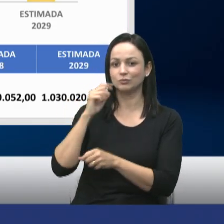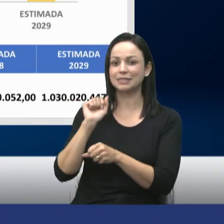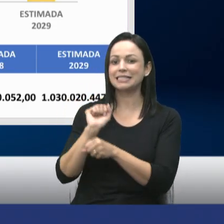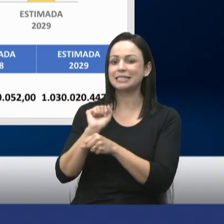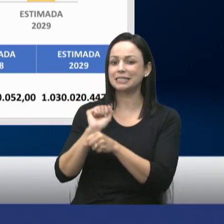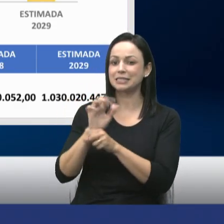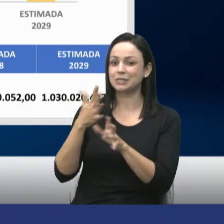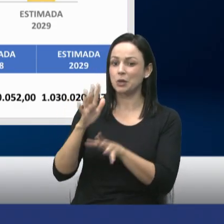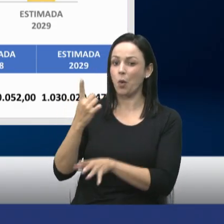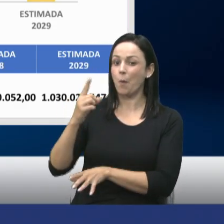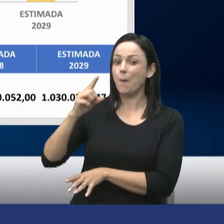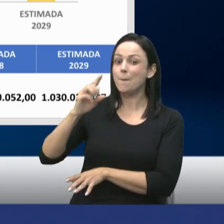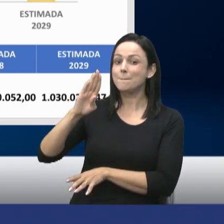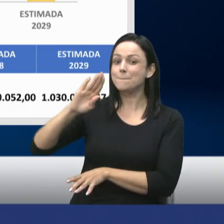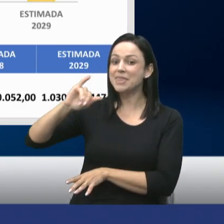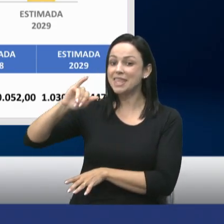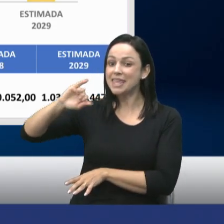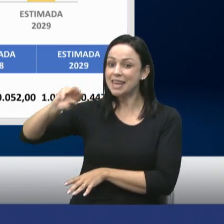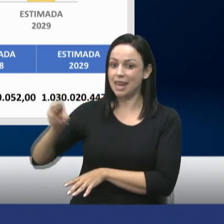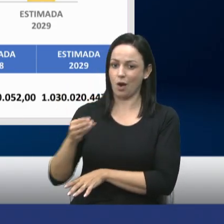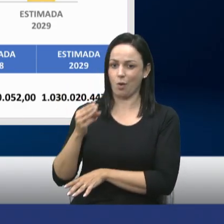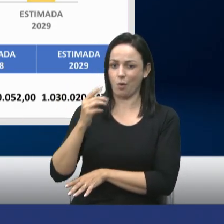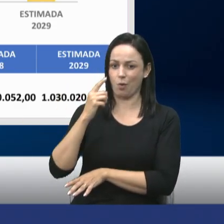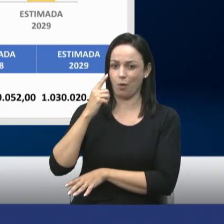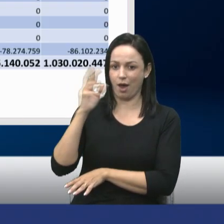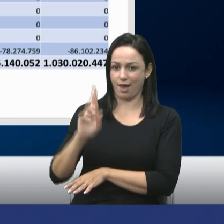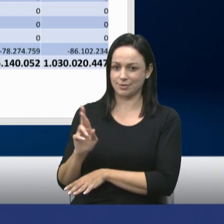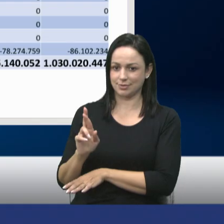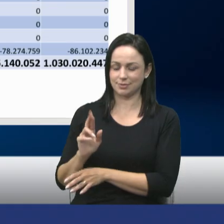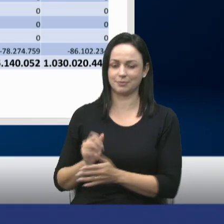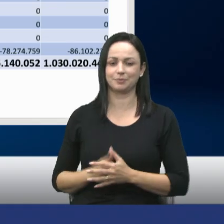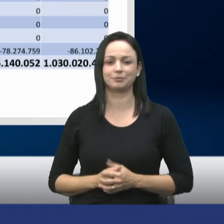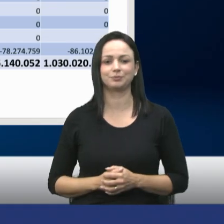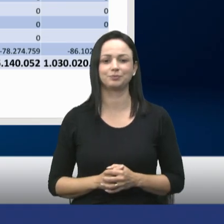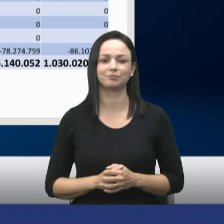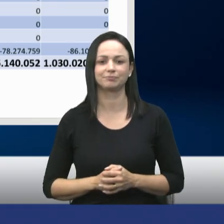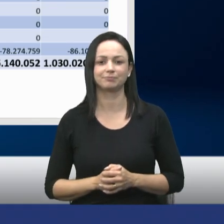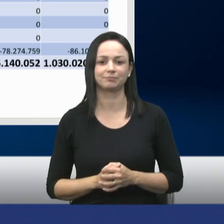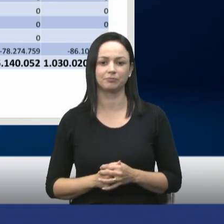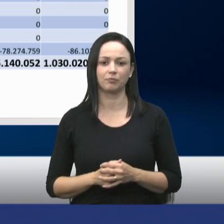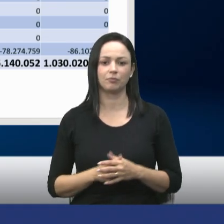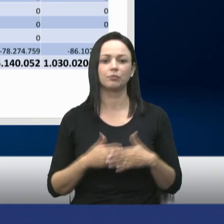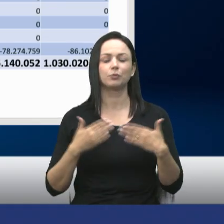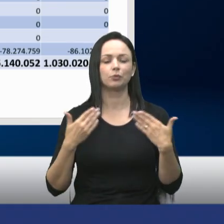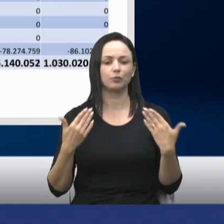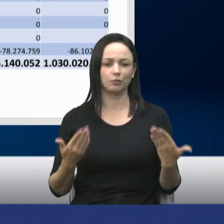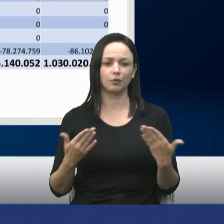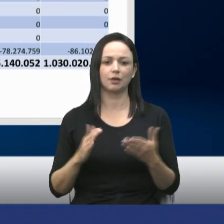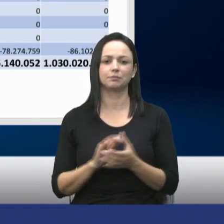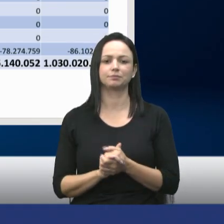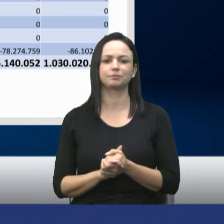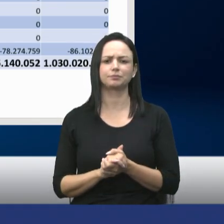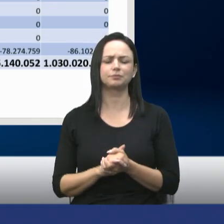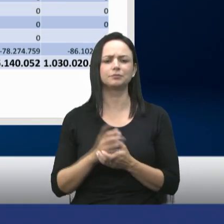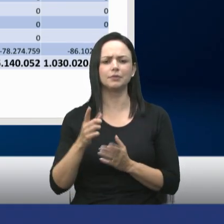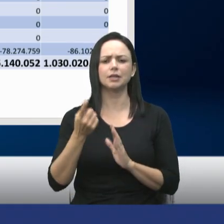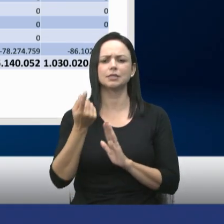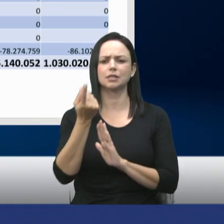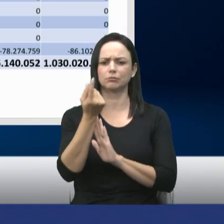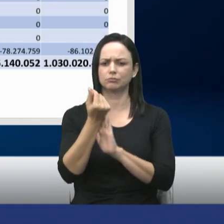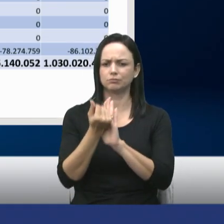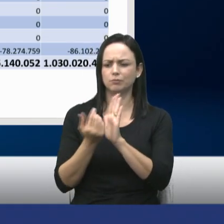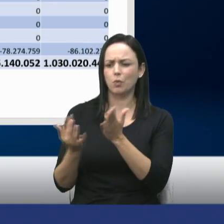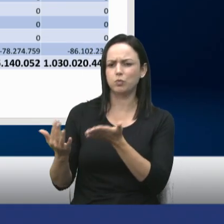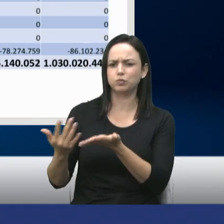entrar na casa de R$ 1 bilhão. Como que essa receita ela está estimada